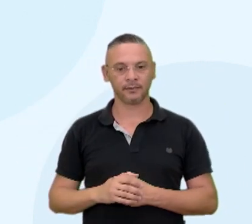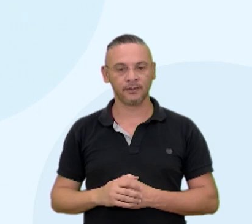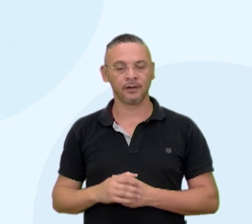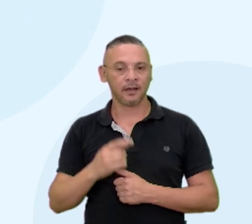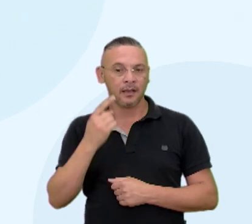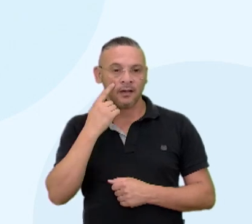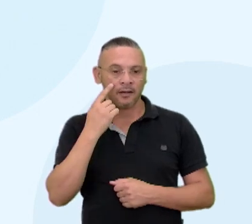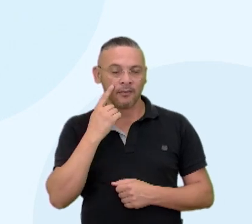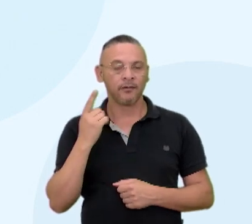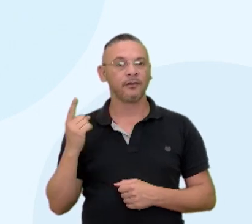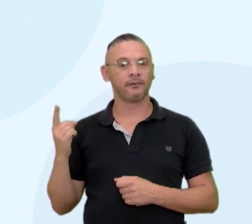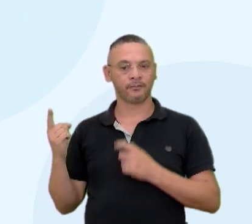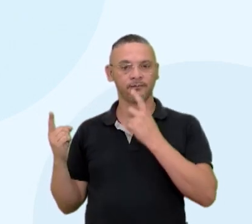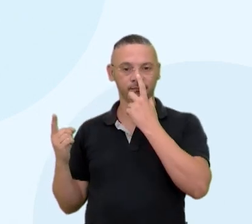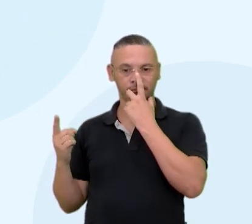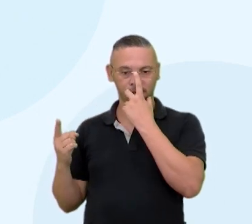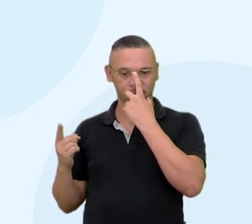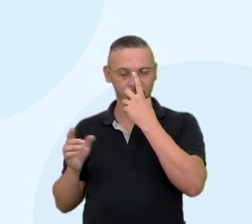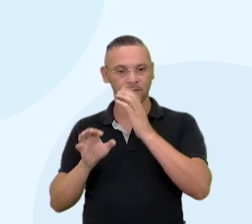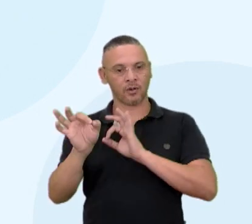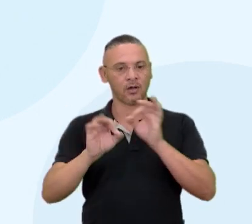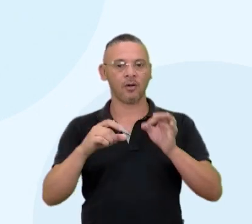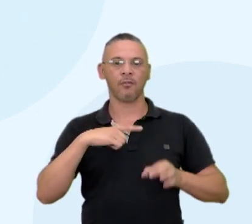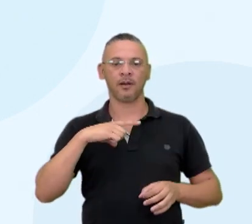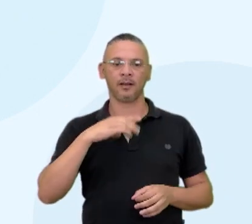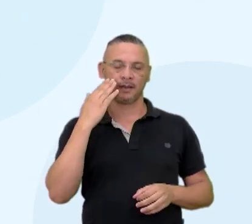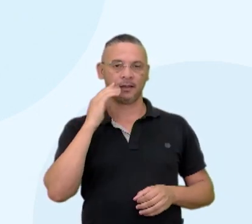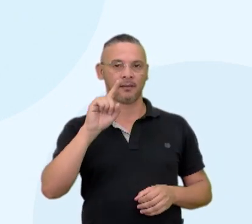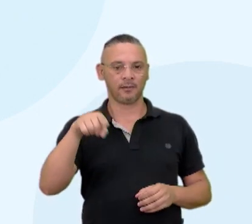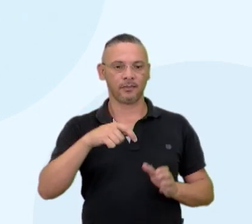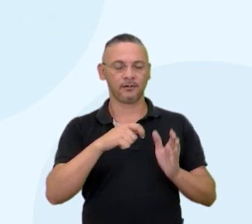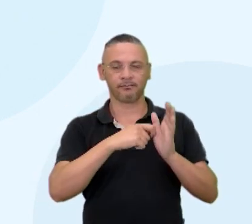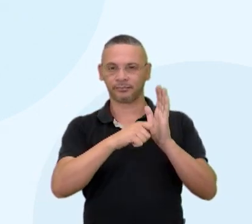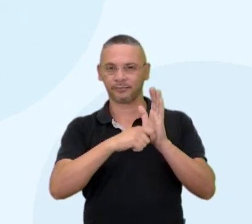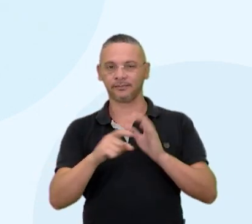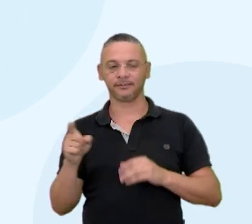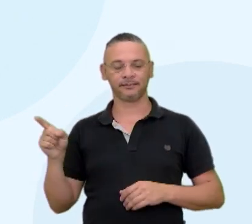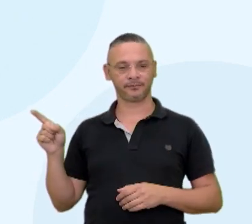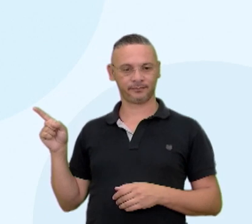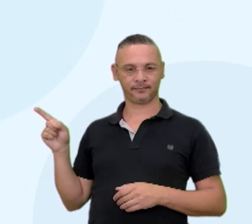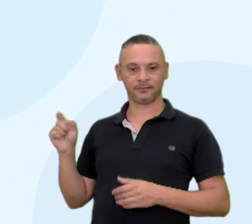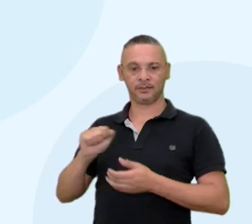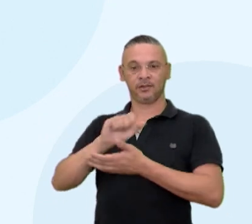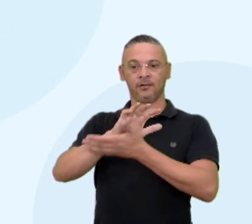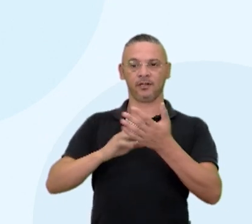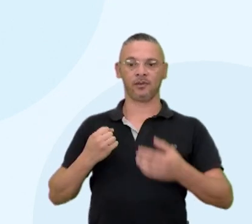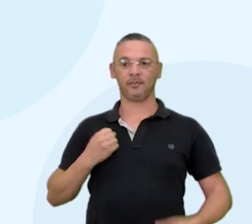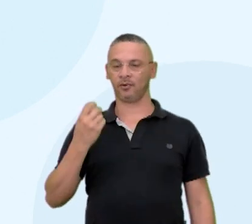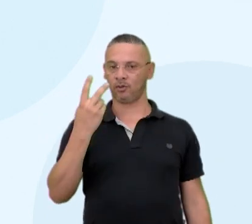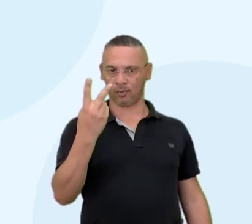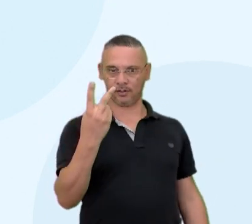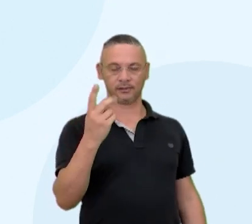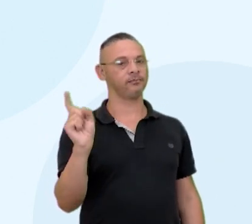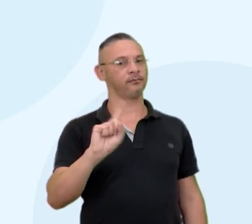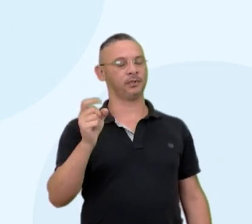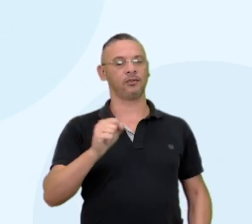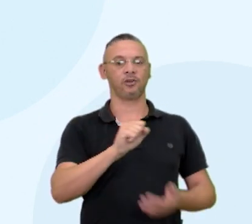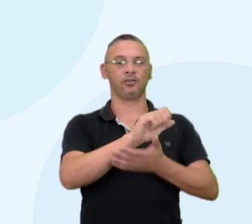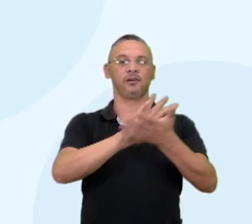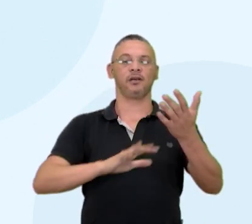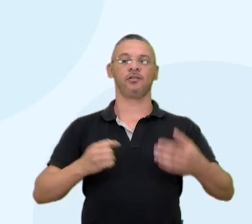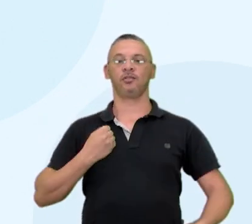isso na tela, por favor. Tá bom? Eu vou arrumar isso na marra. Olha só, não é a atividade 2, tá bom? É a